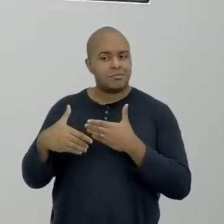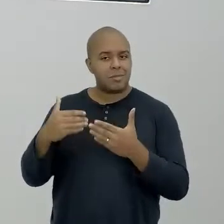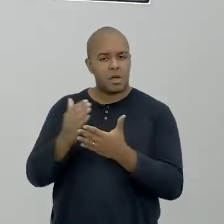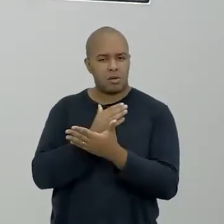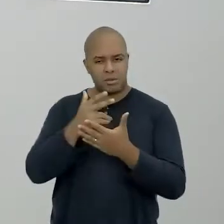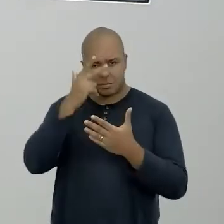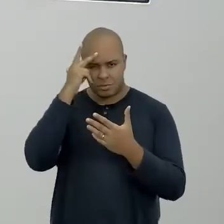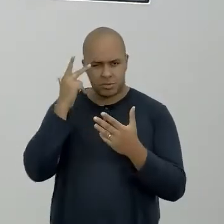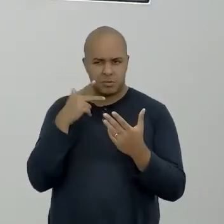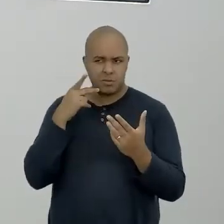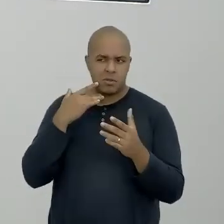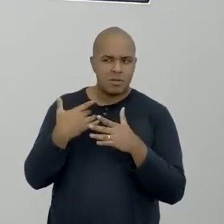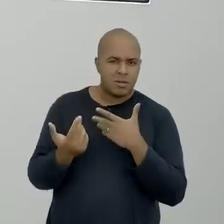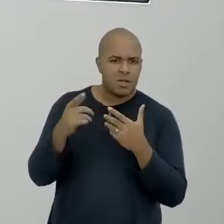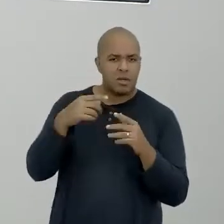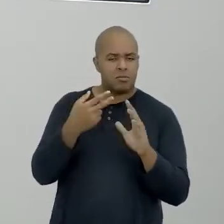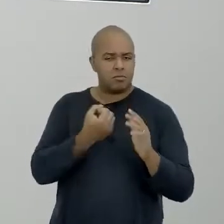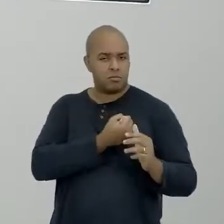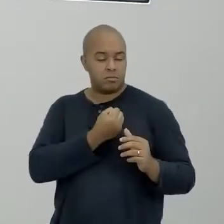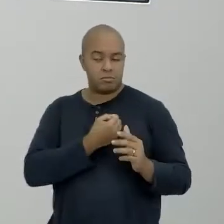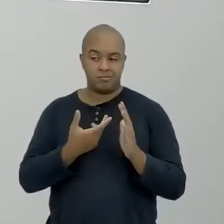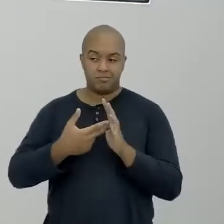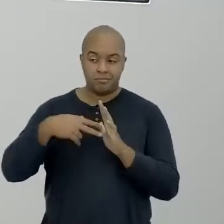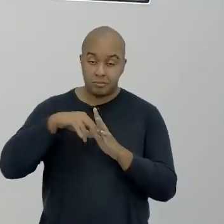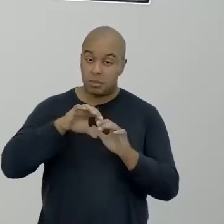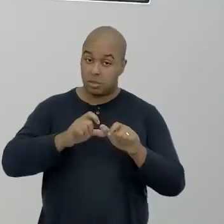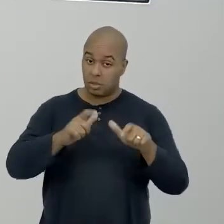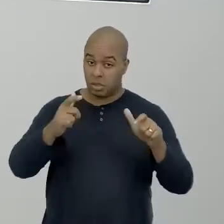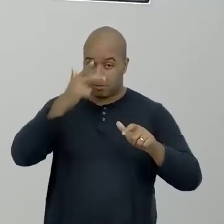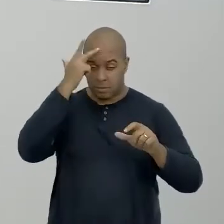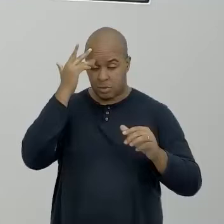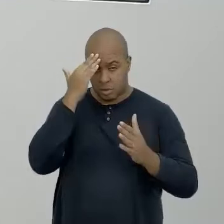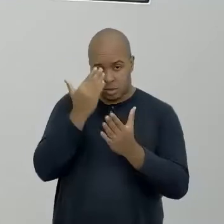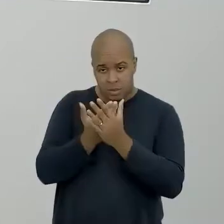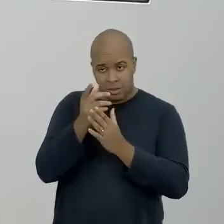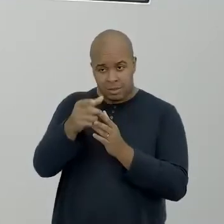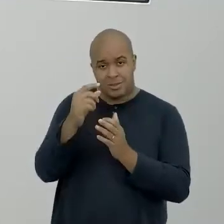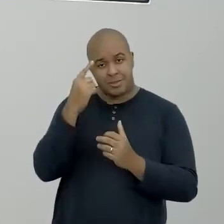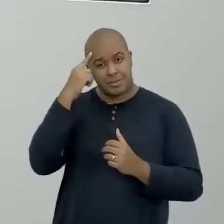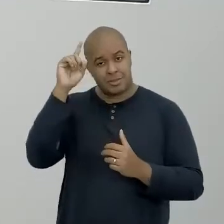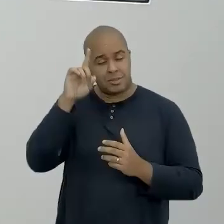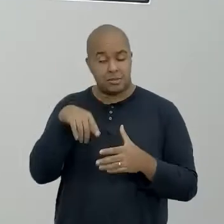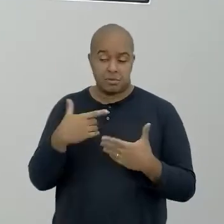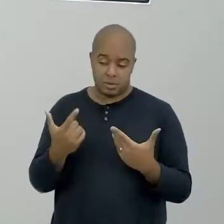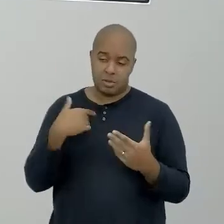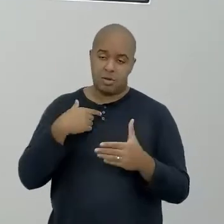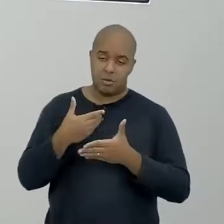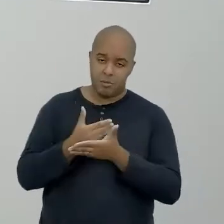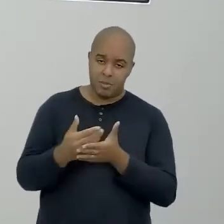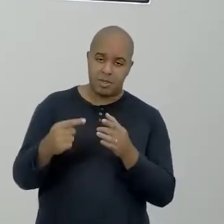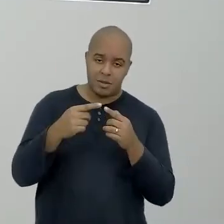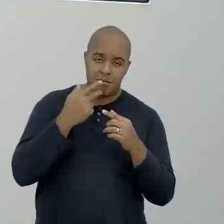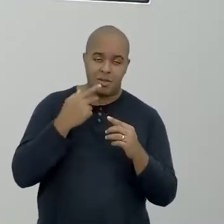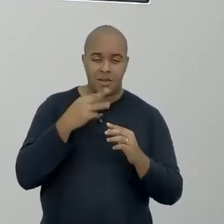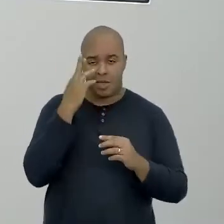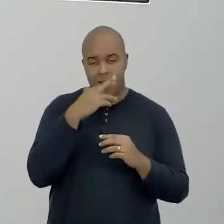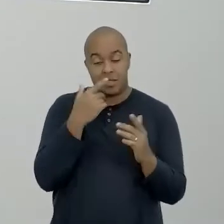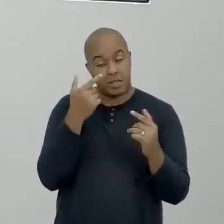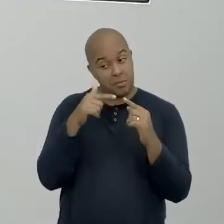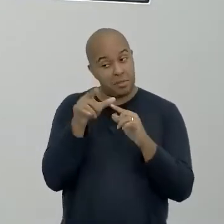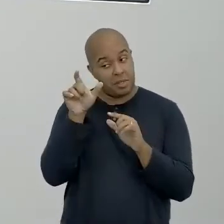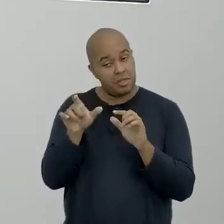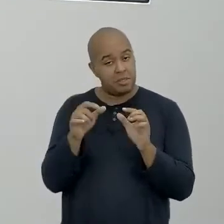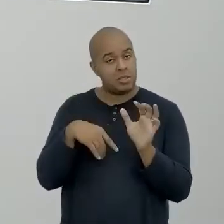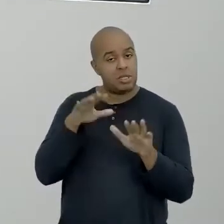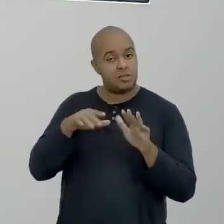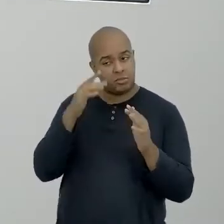algumas pessoas, e é um número significativo de pessoas, acreditam nessa ideia, então passa a existir raça, pelo menos nesse